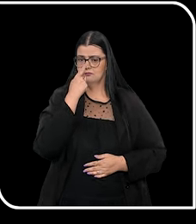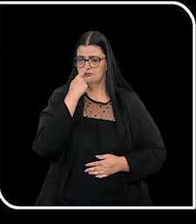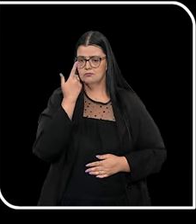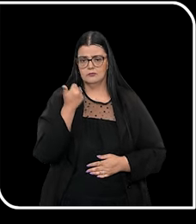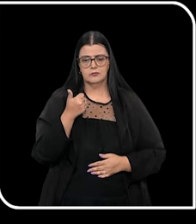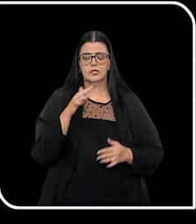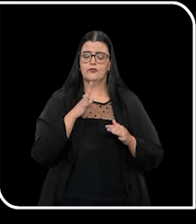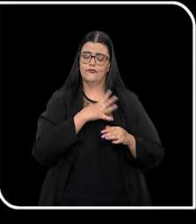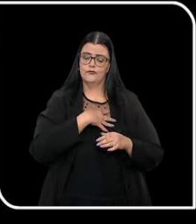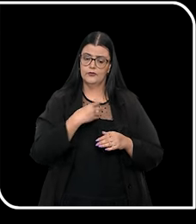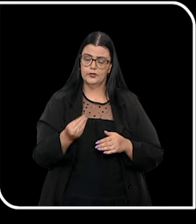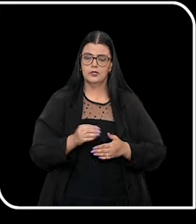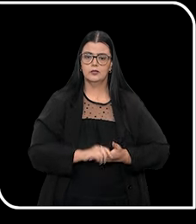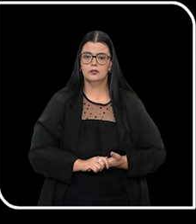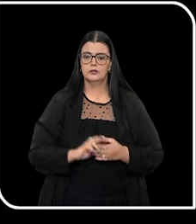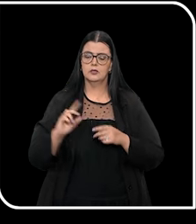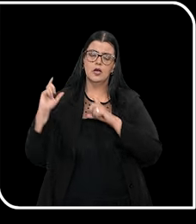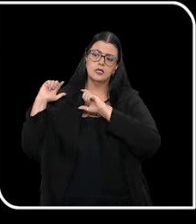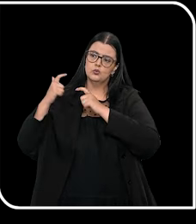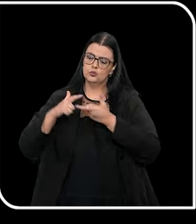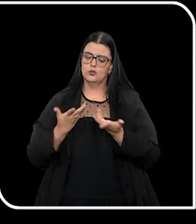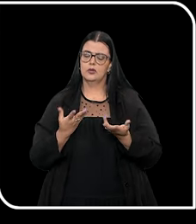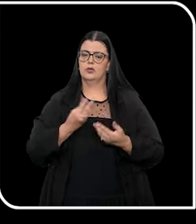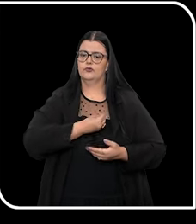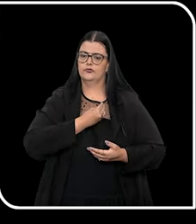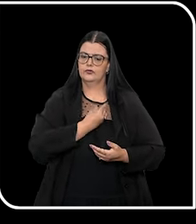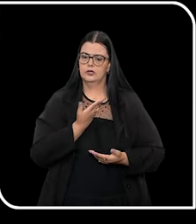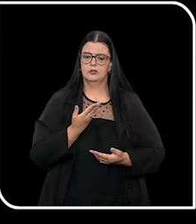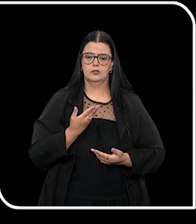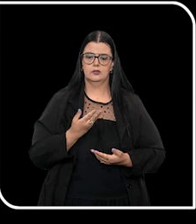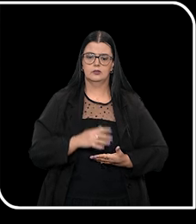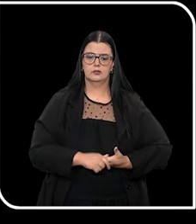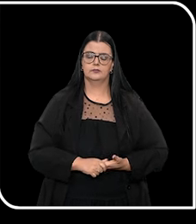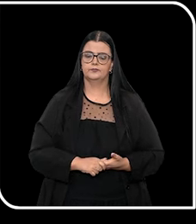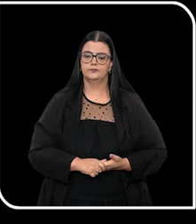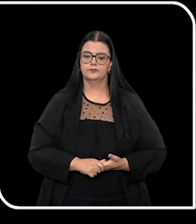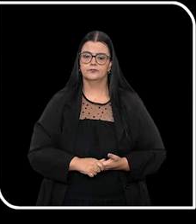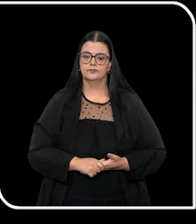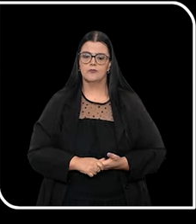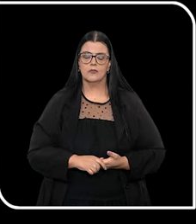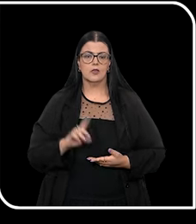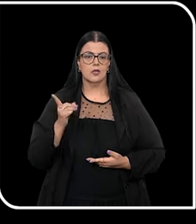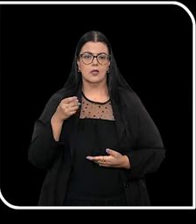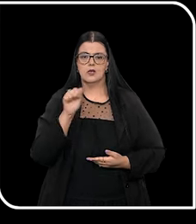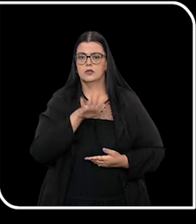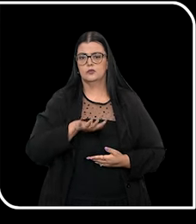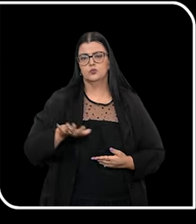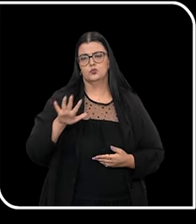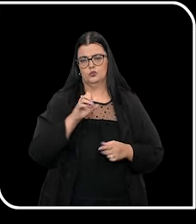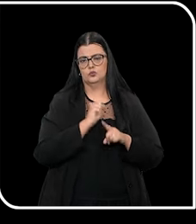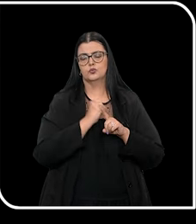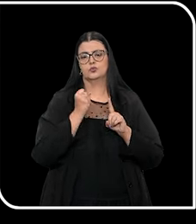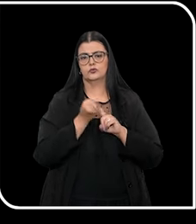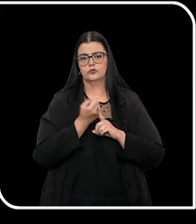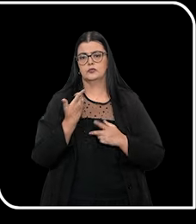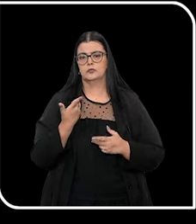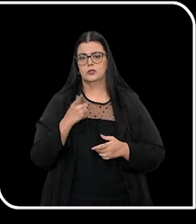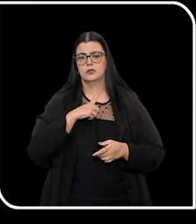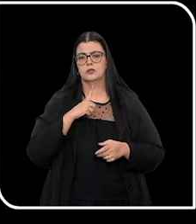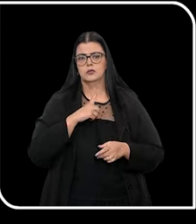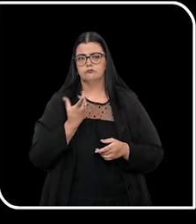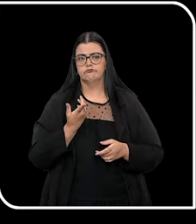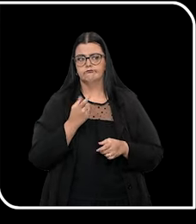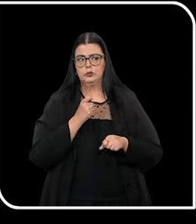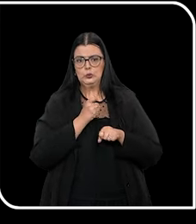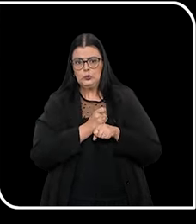vida com os meus filhos essa é a nossa história de vida então assim não não é dentro do sofrimento a gente também dentro da